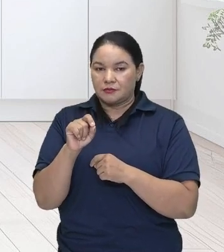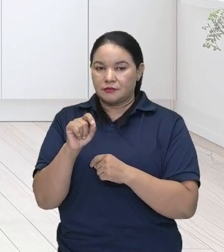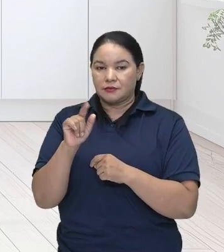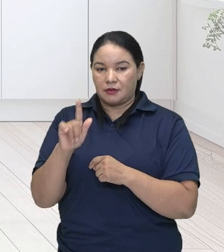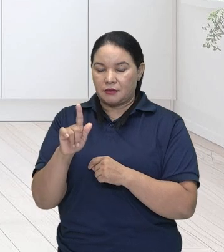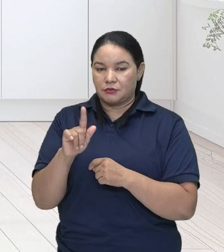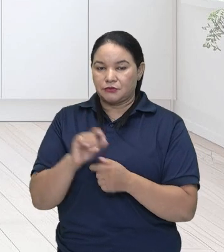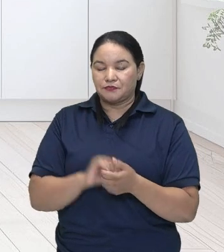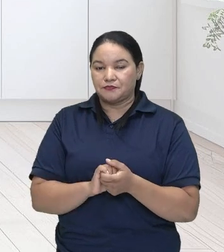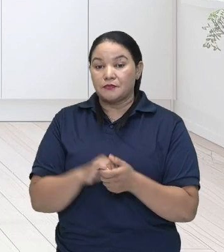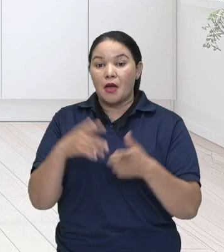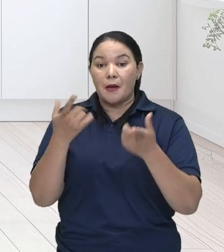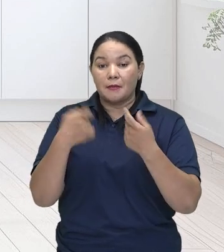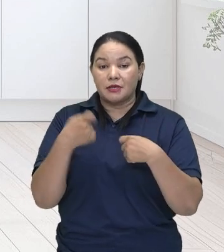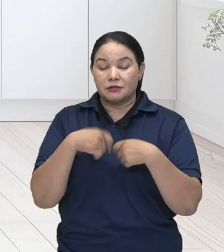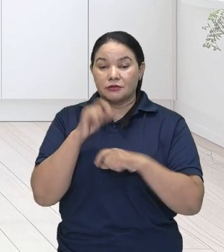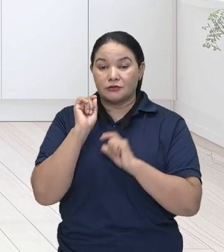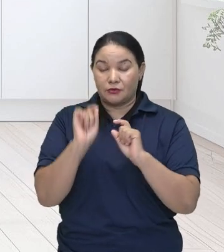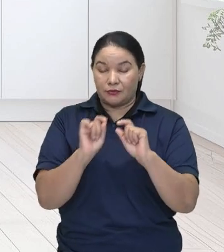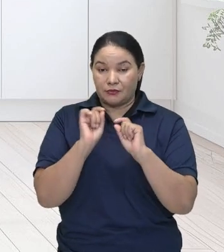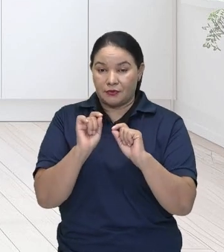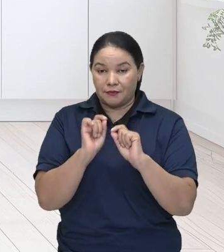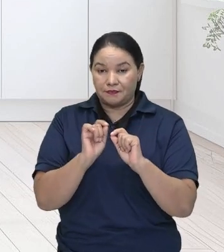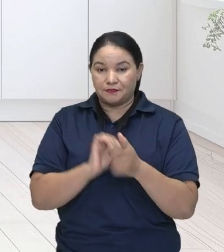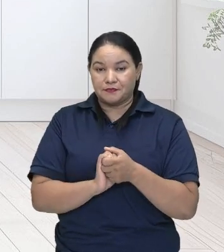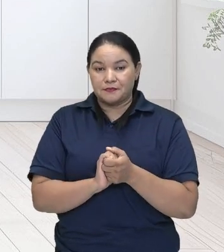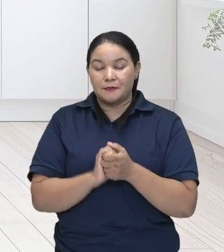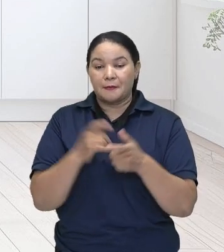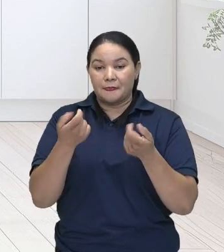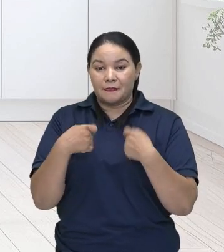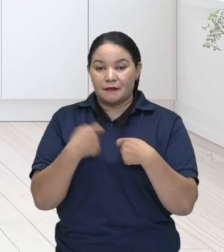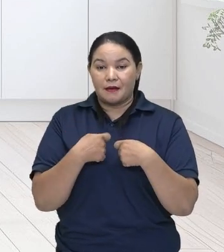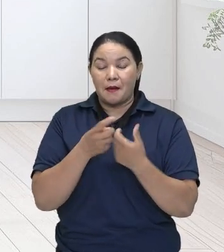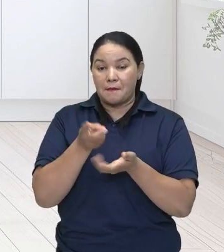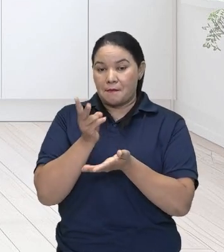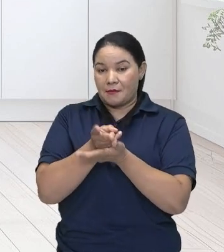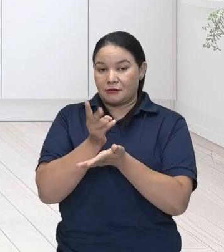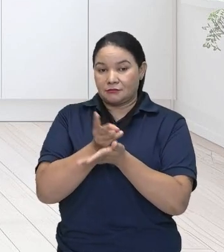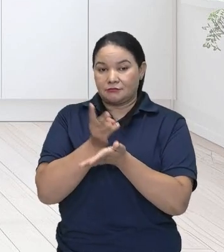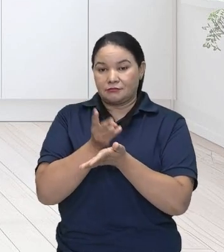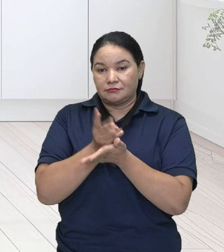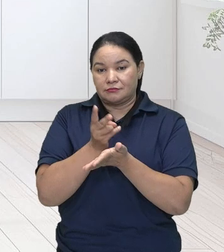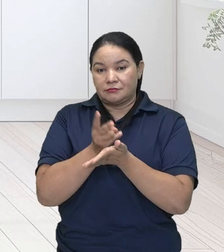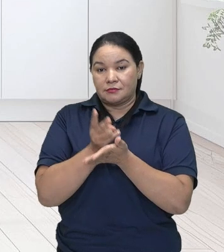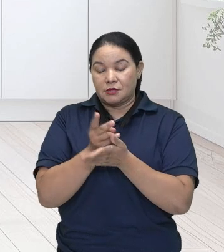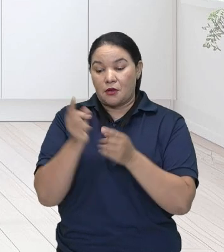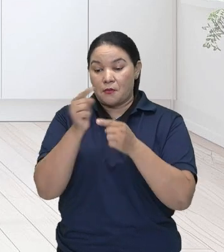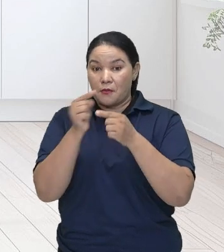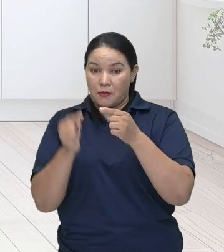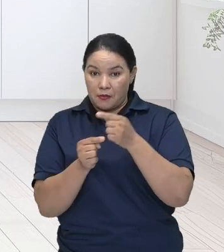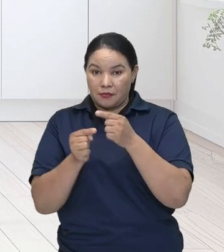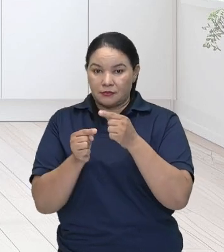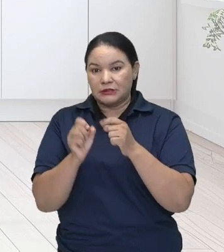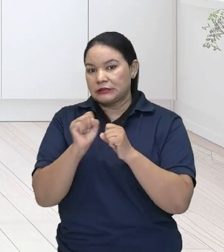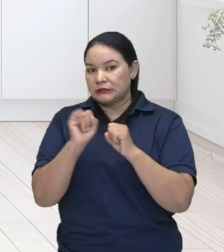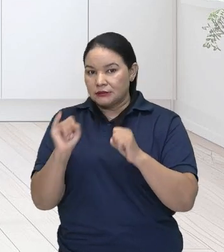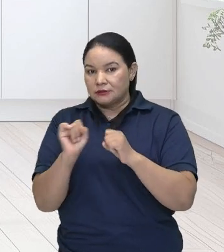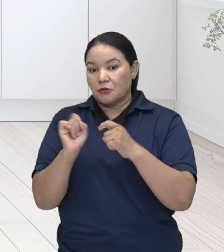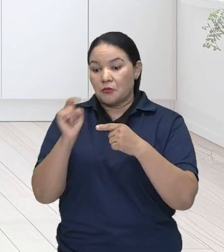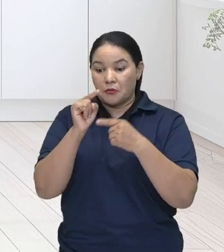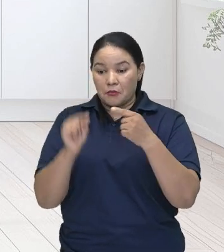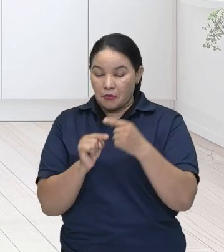Você vai precisar fazer o quê? Manter uma proporção correta, senão desanda a